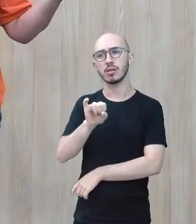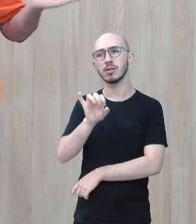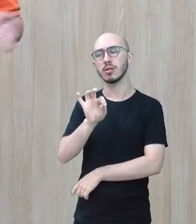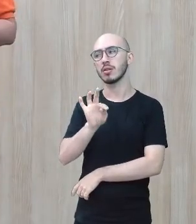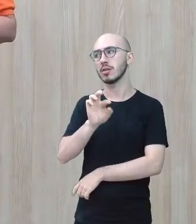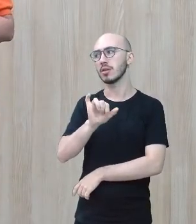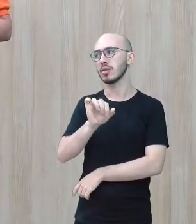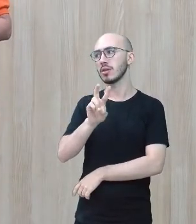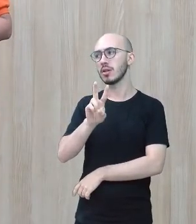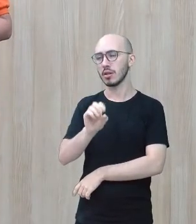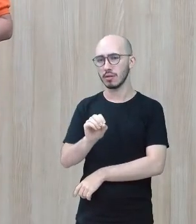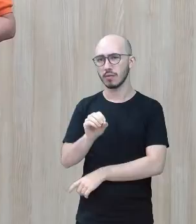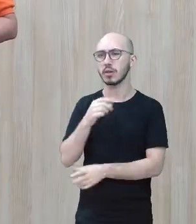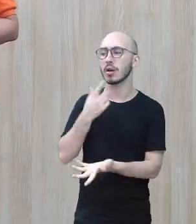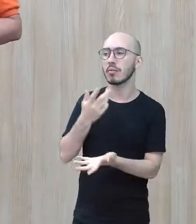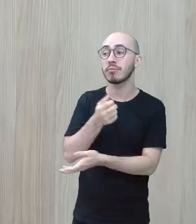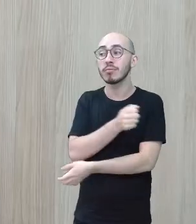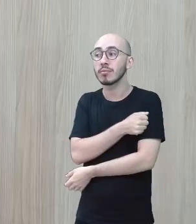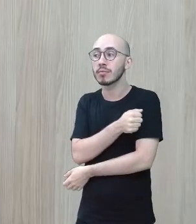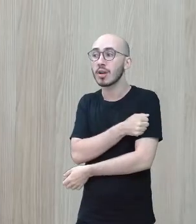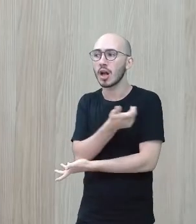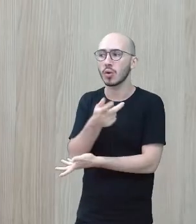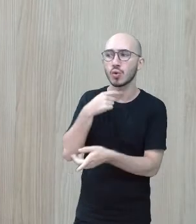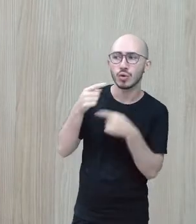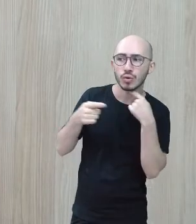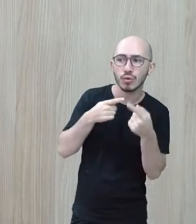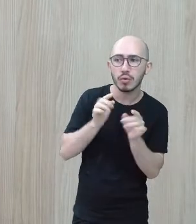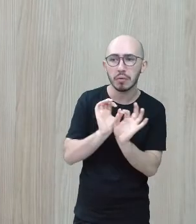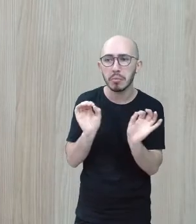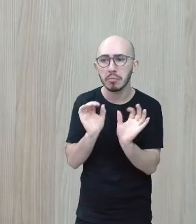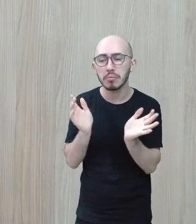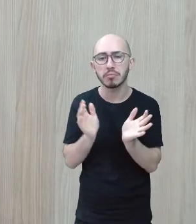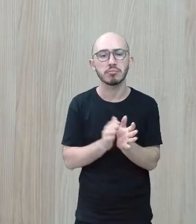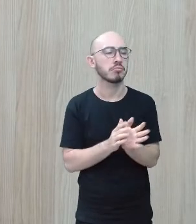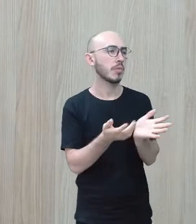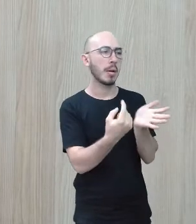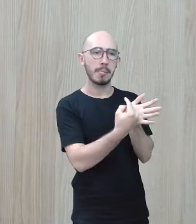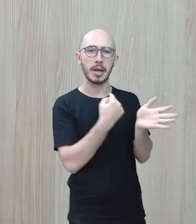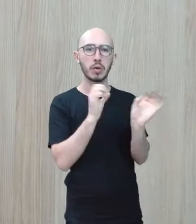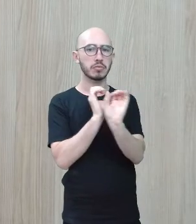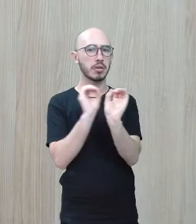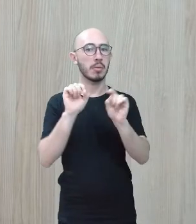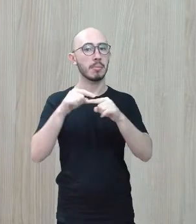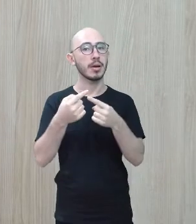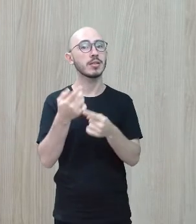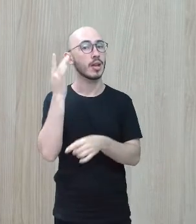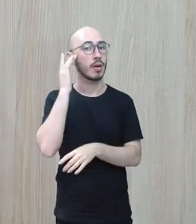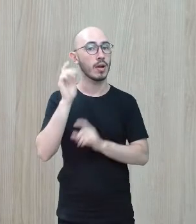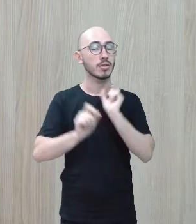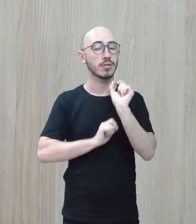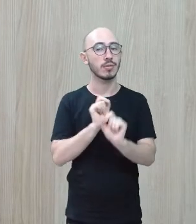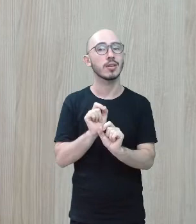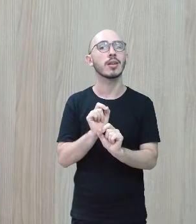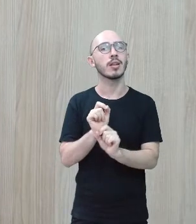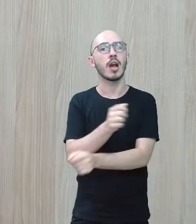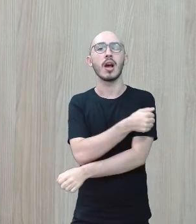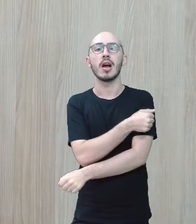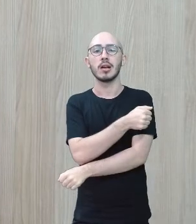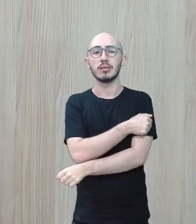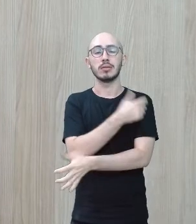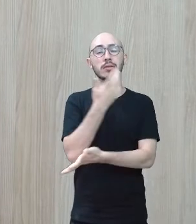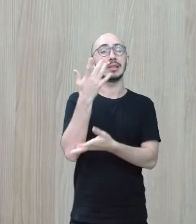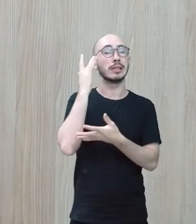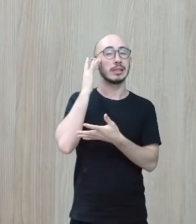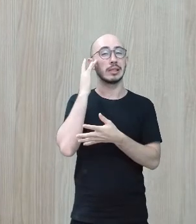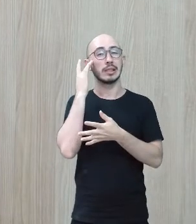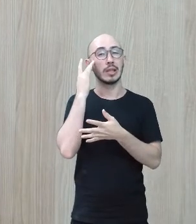alguma dúvida? Olha, ninguém fez uma pergunta assim de dúvida não, mas eu acho que eles se enrolaram um pouquinho, viu, no assunto. Eu acho que é